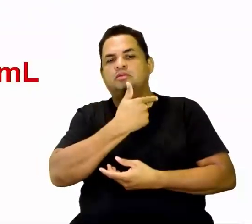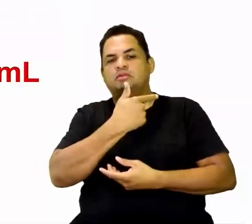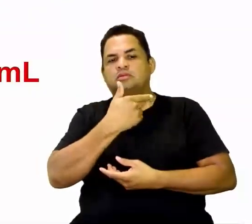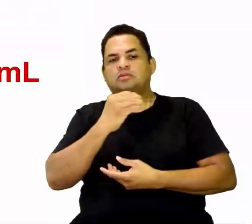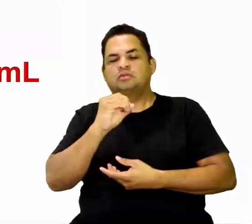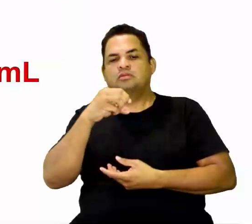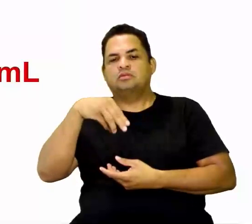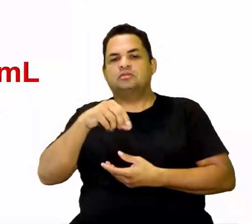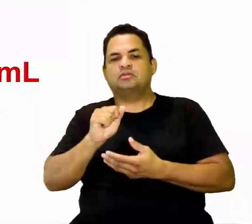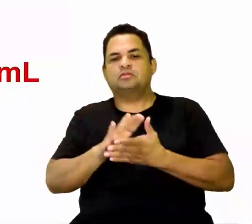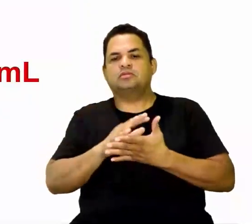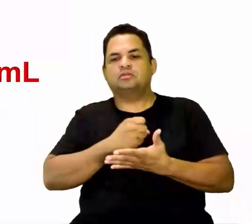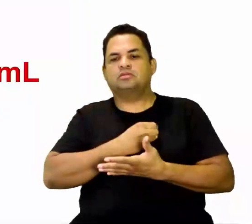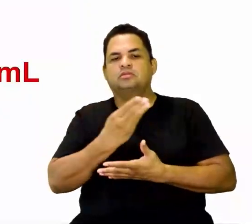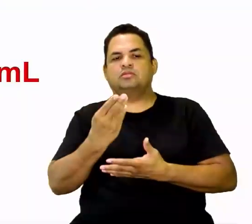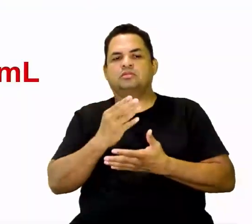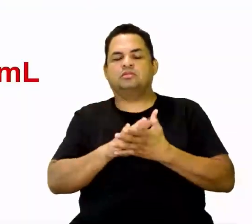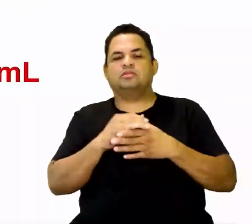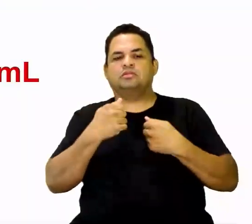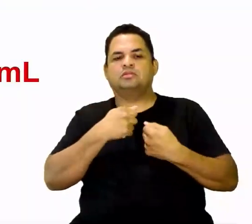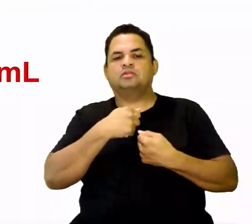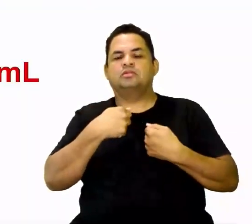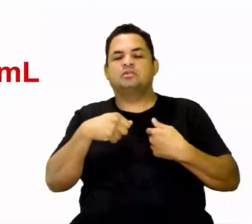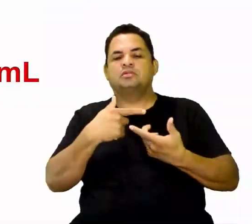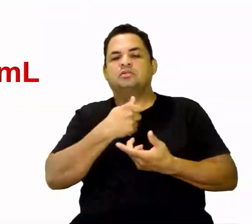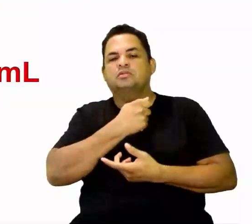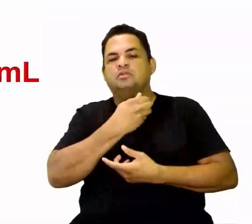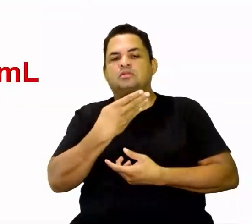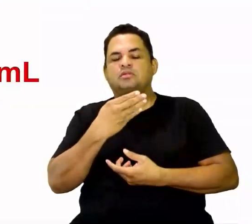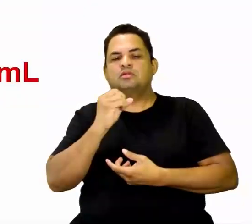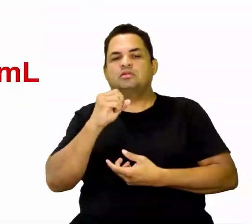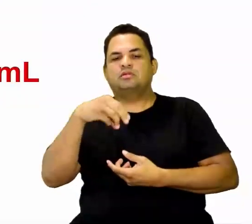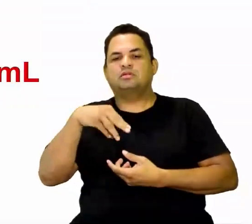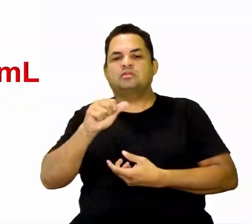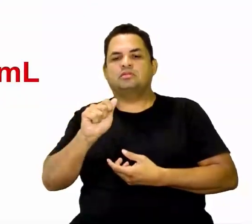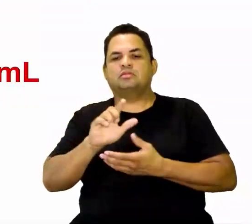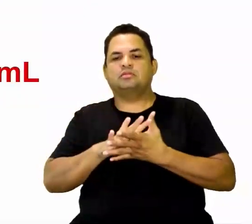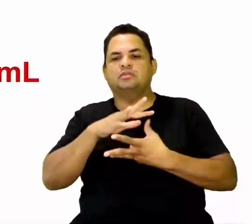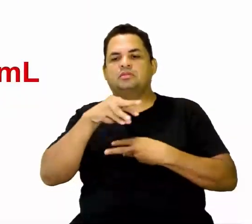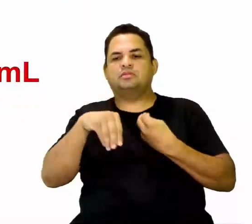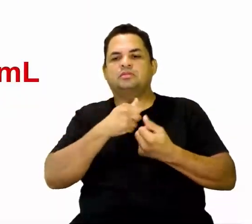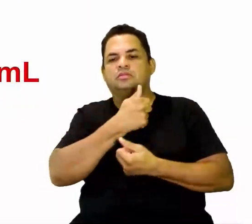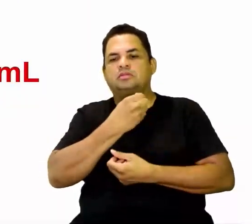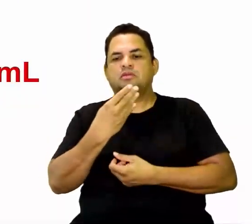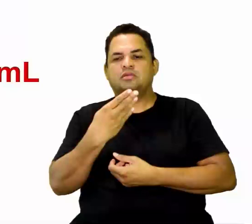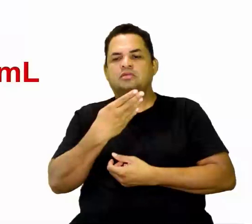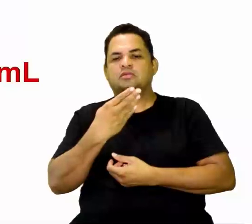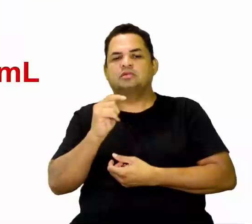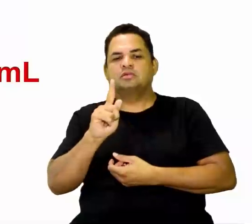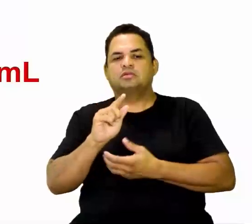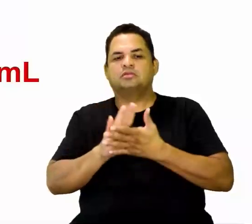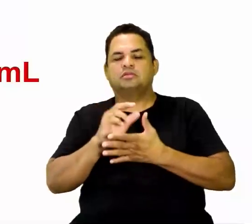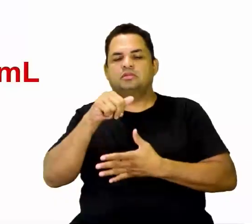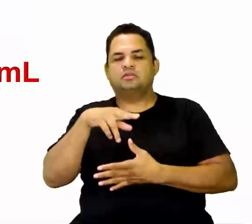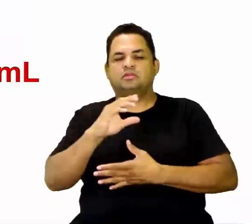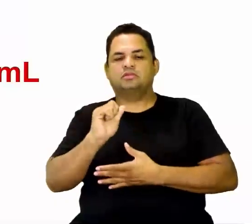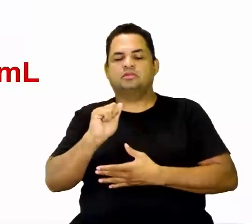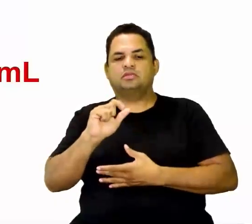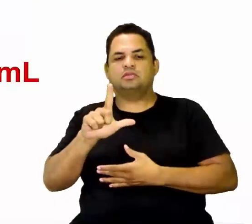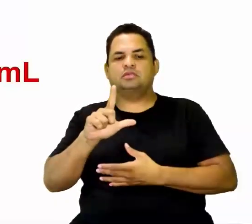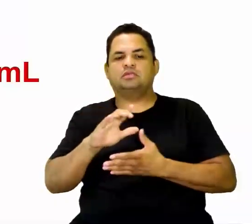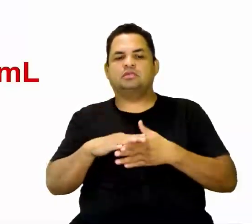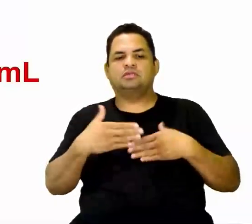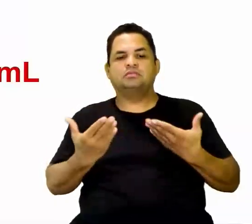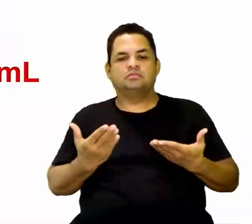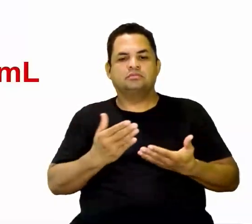pela quantidade de água necessária, ou seja, 40 litros, para dissolver os 14 gramas de cloreto de sódio. Sendo